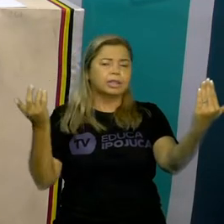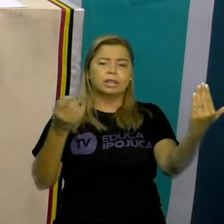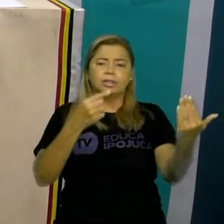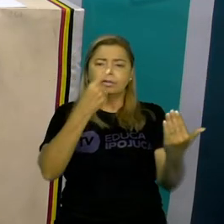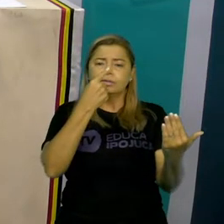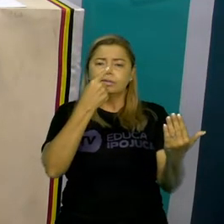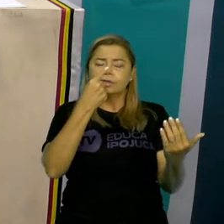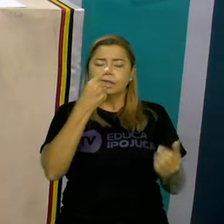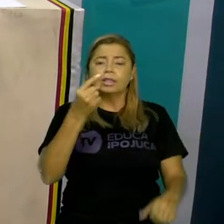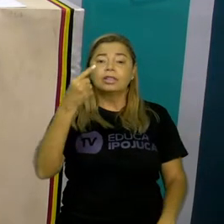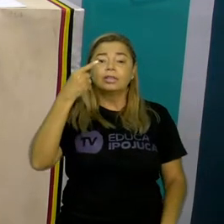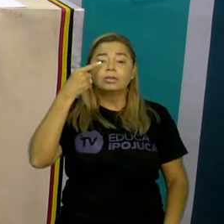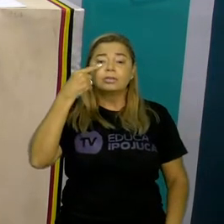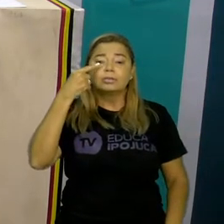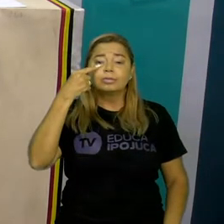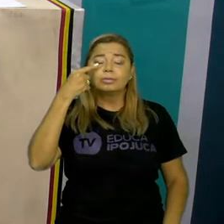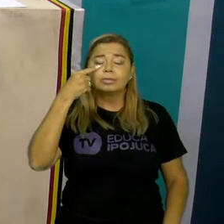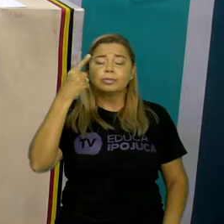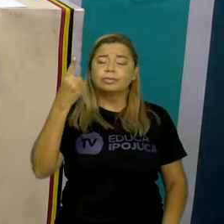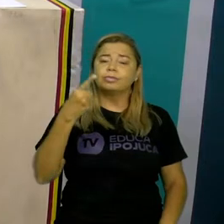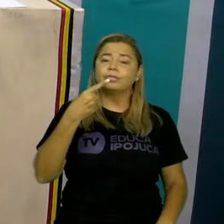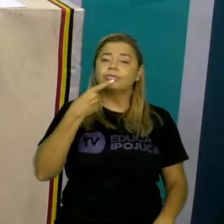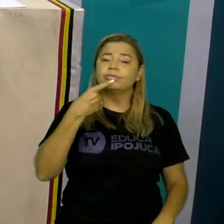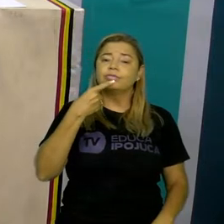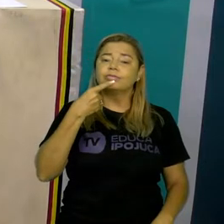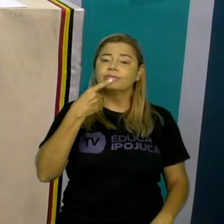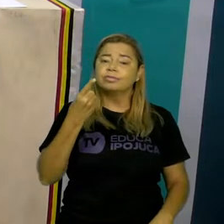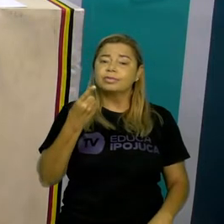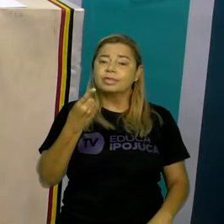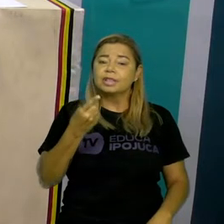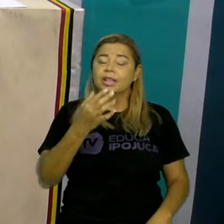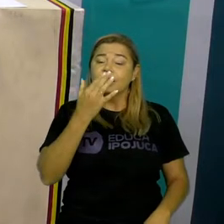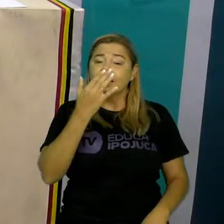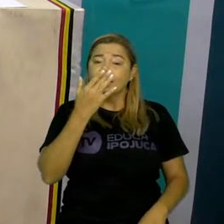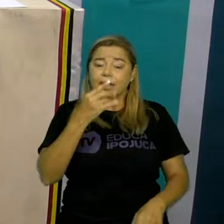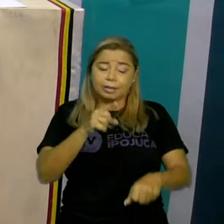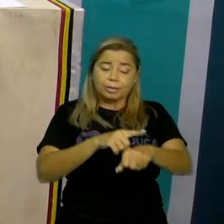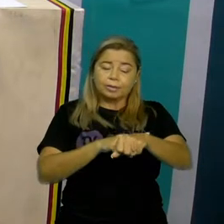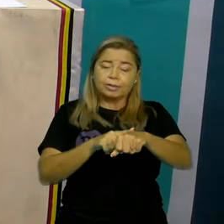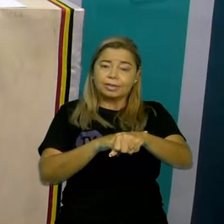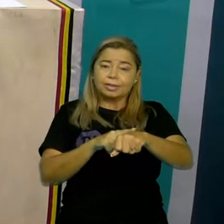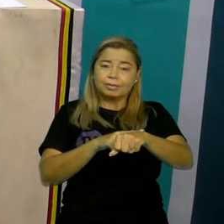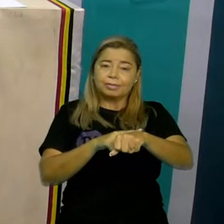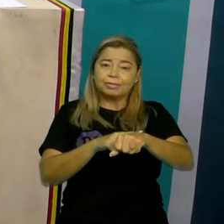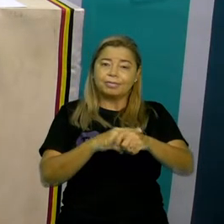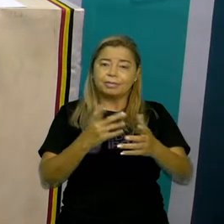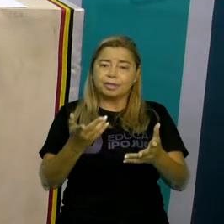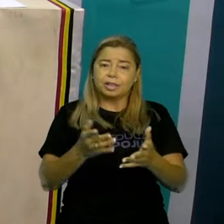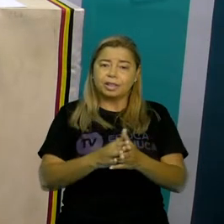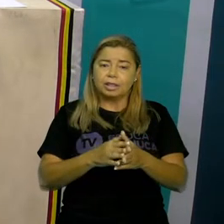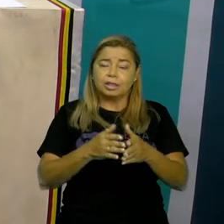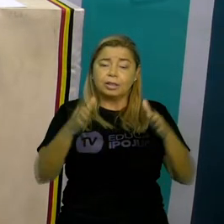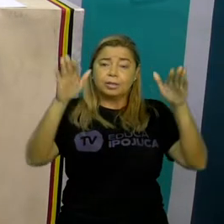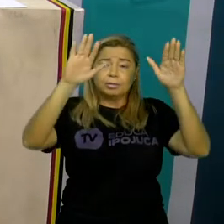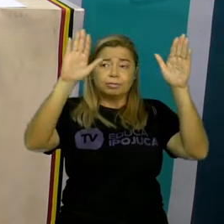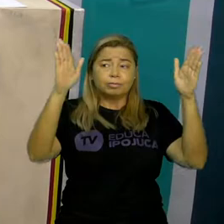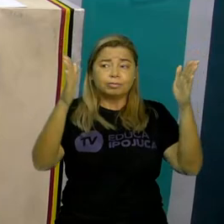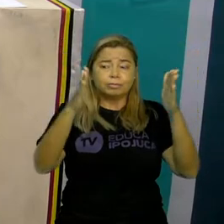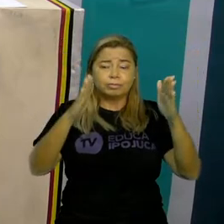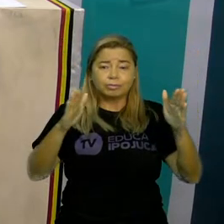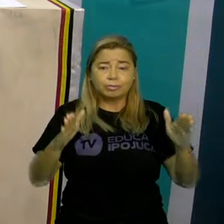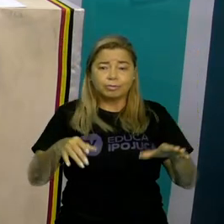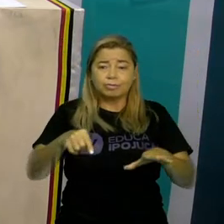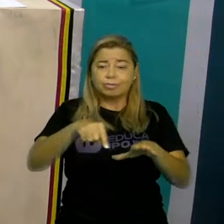narizinho, o olhinho, a boquinha, a cor da pele, né? O jeitinho do corpo,